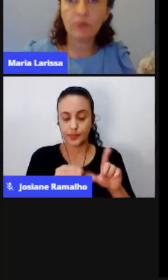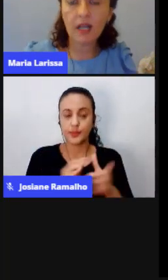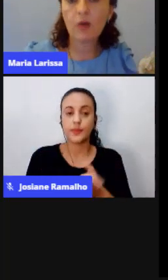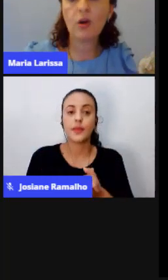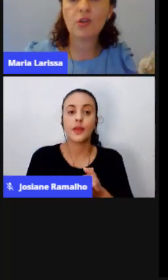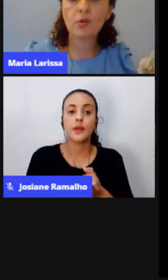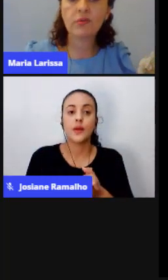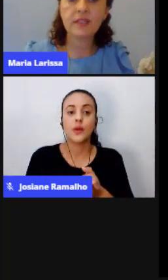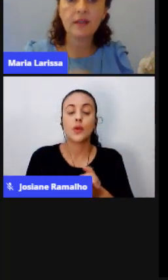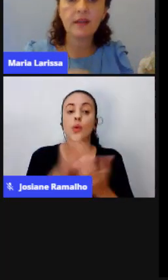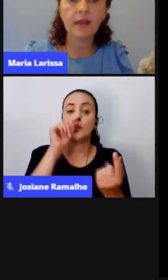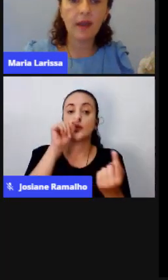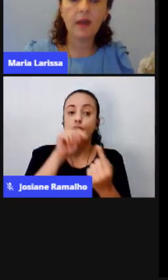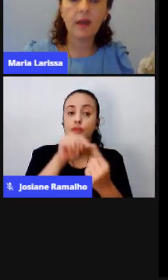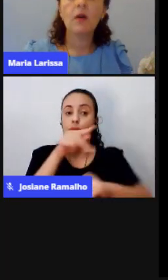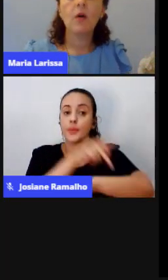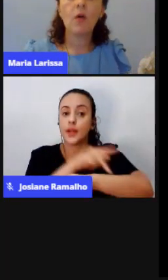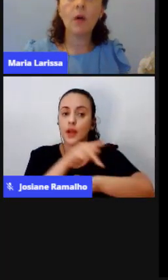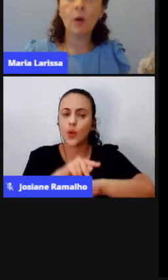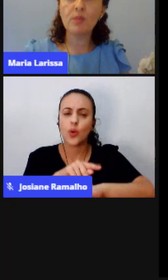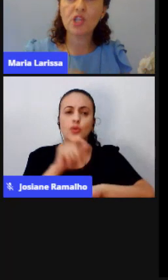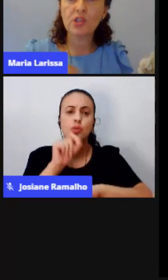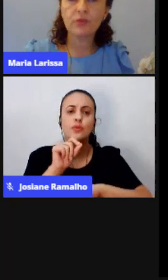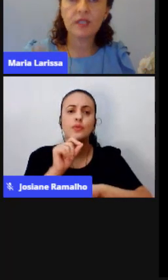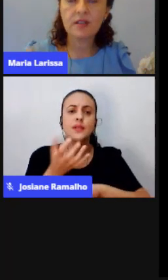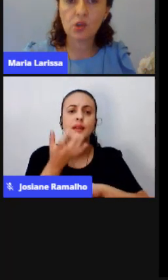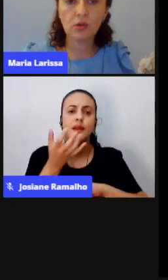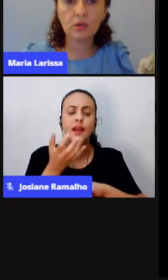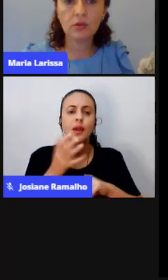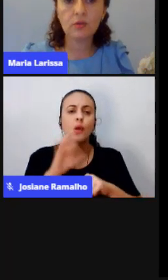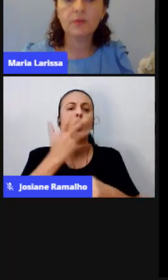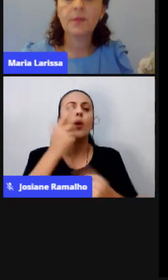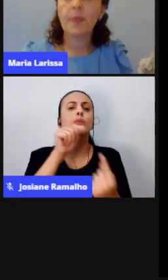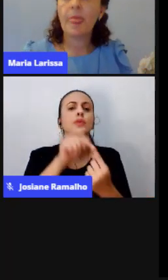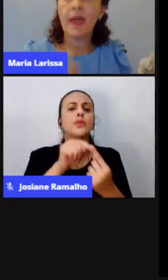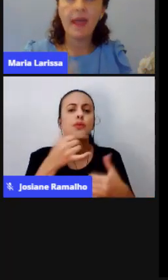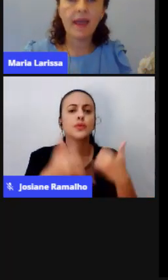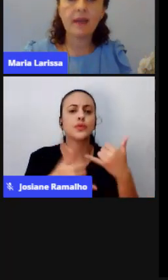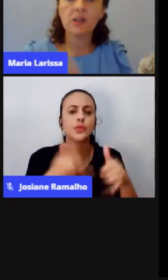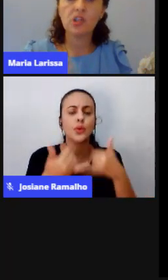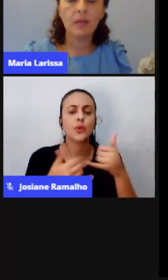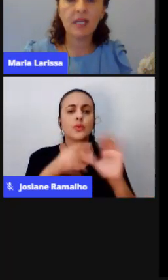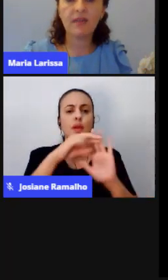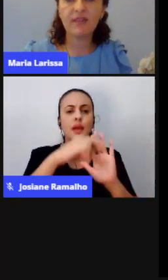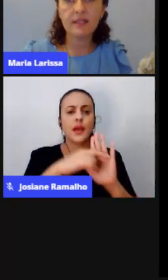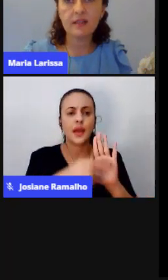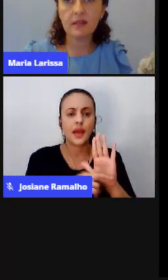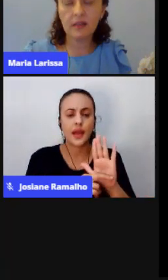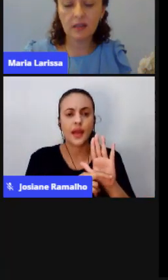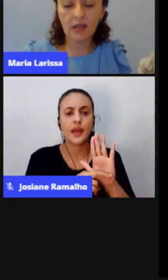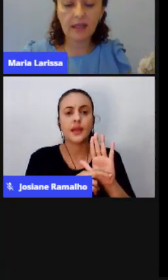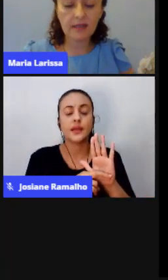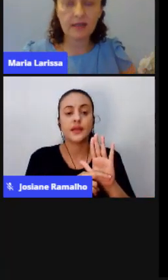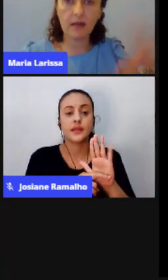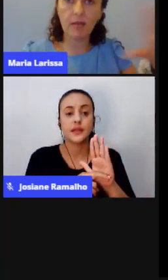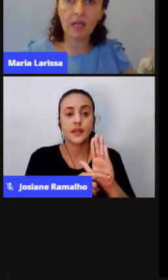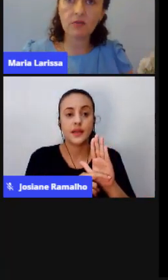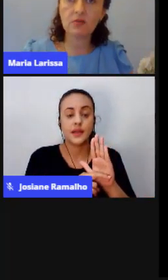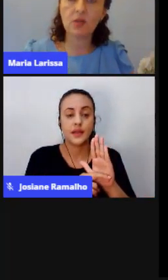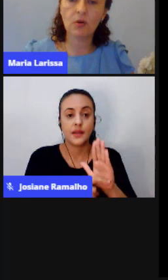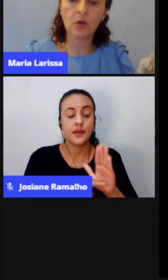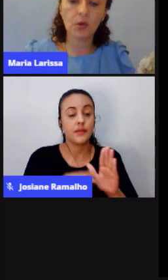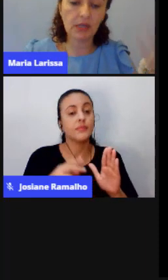o objetivo pedagógico que você quer, qual é o objetivo desse jogo, regra, dinâmica, vai seguir